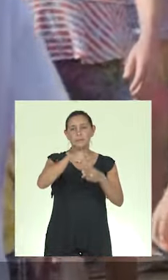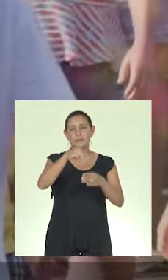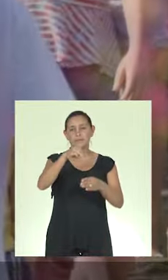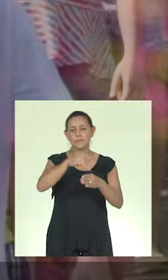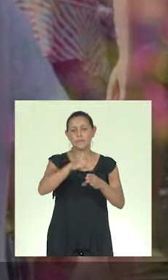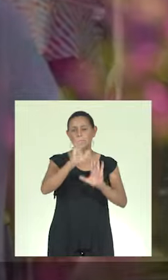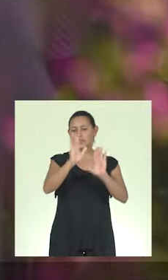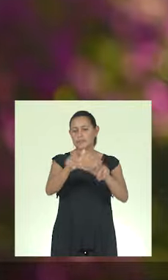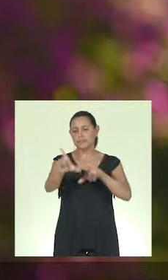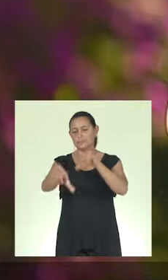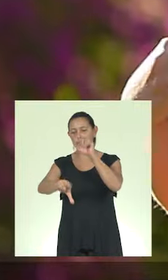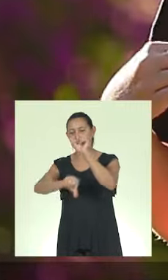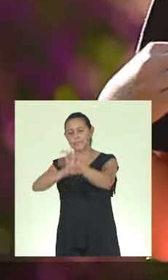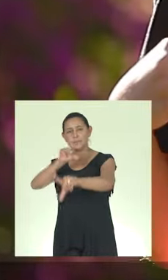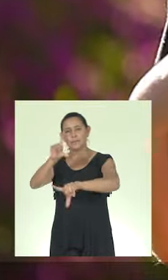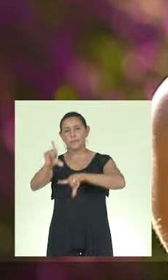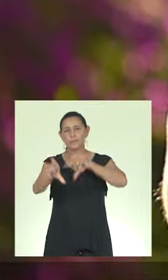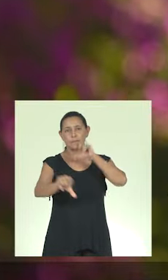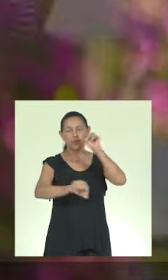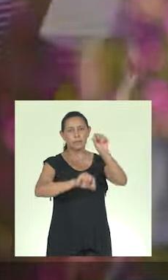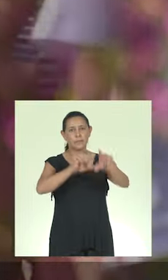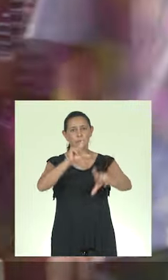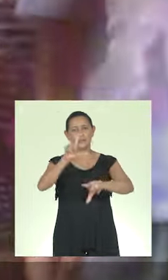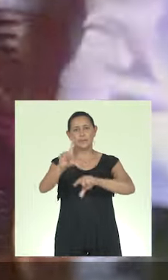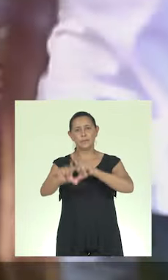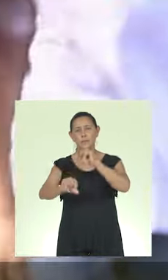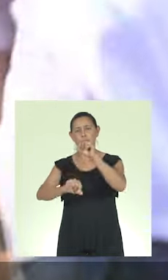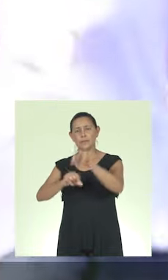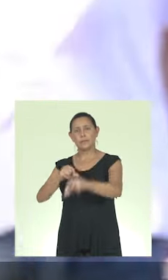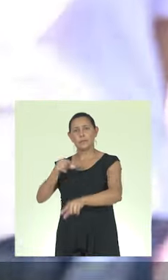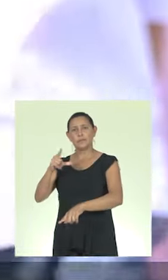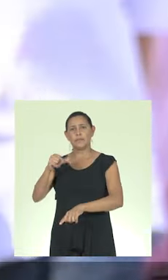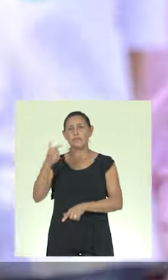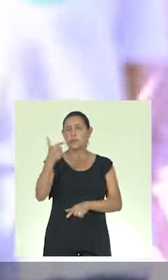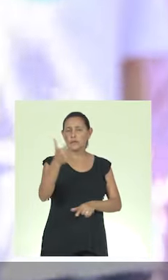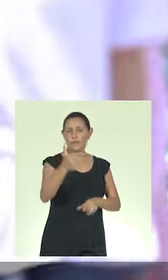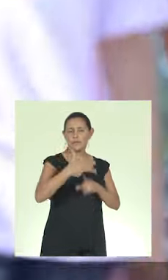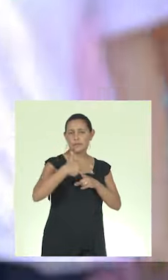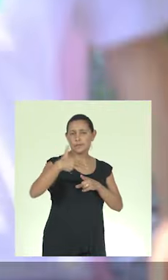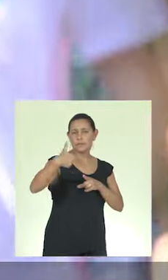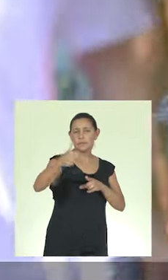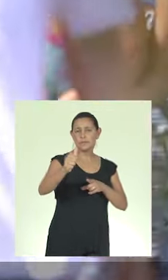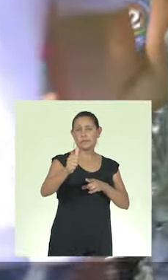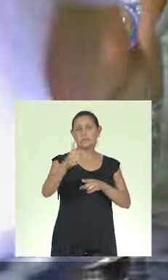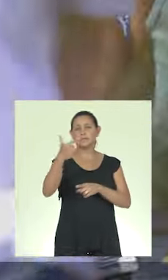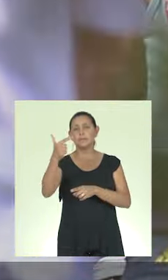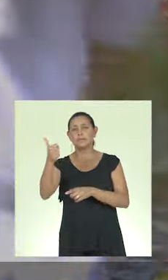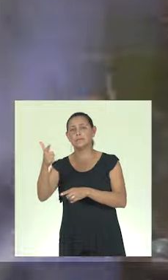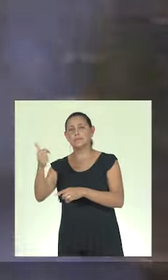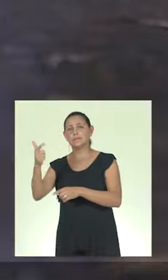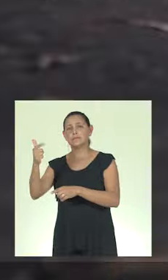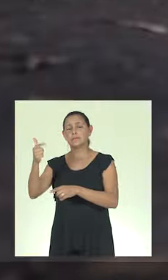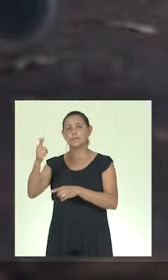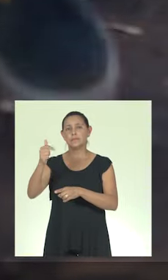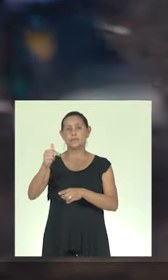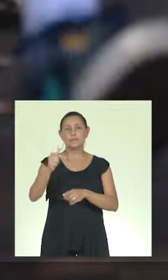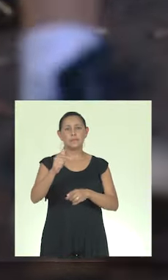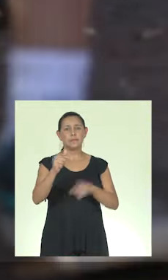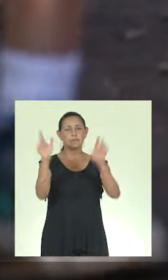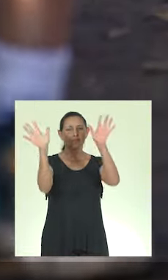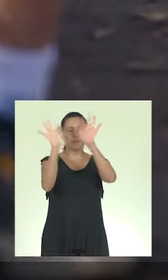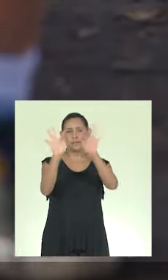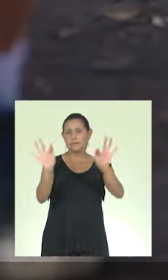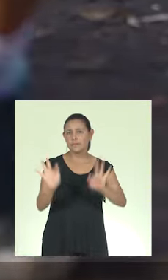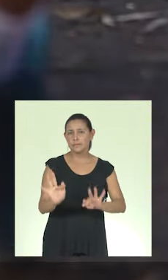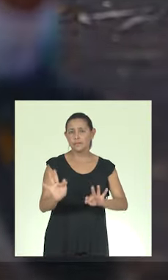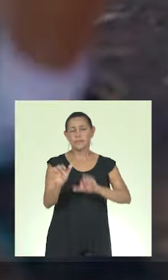escolheu o 12 da vitória. Votando 12, ser feliz, a mudança